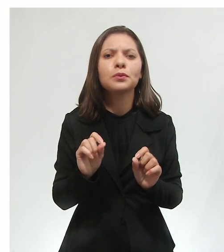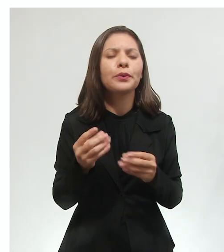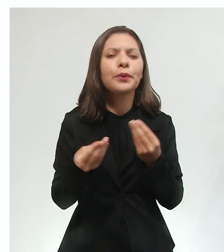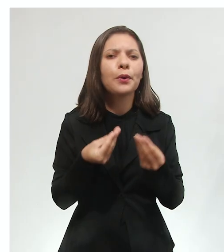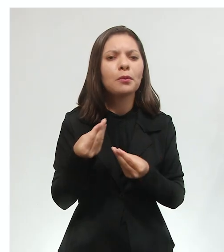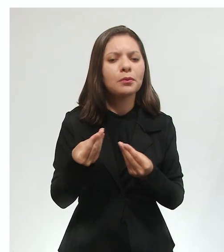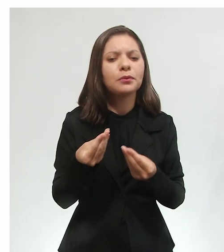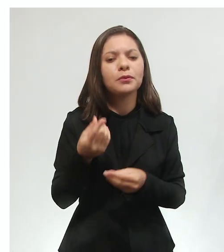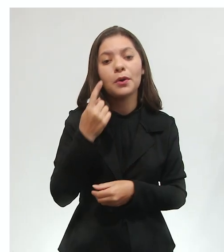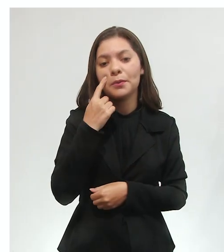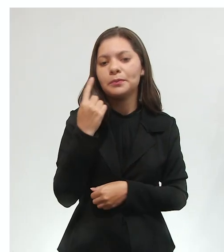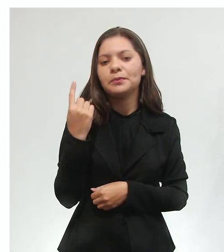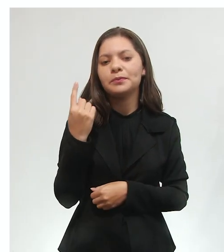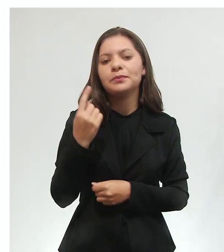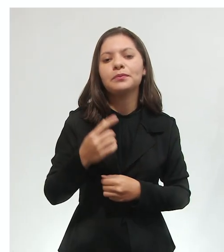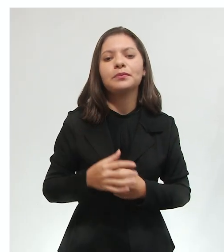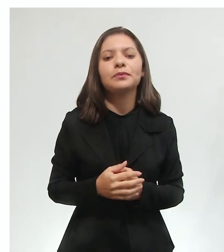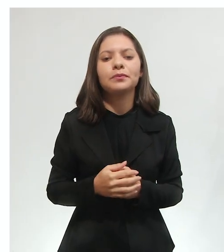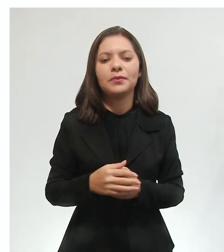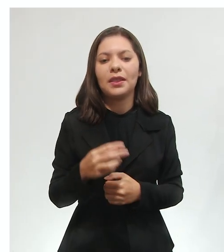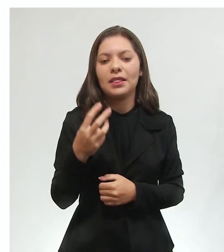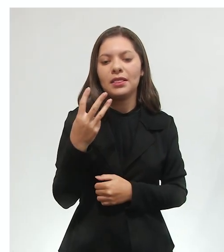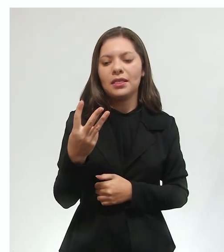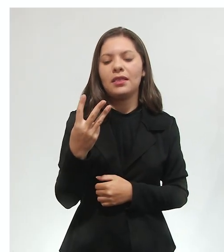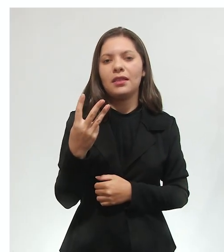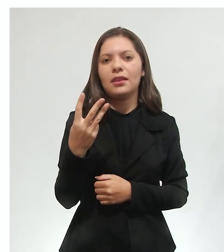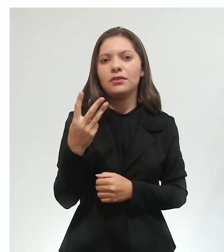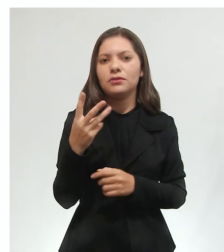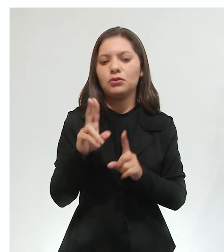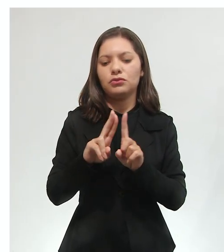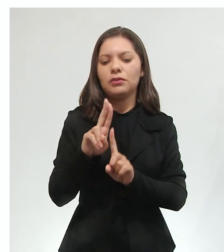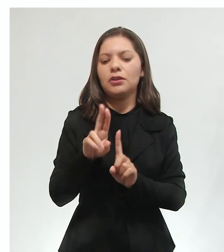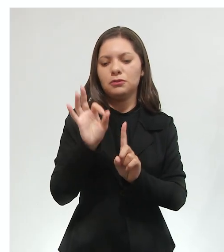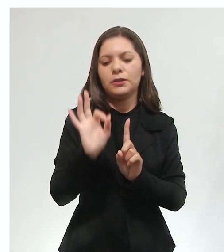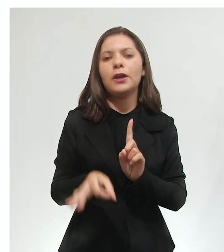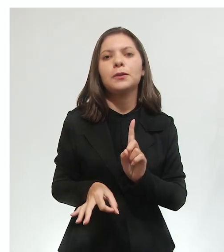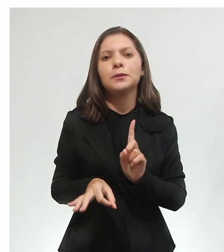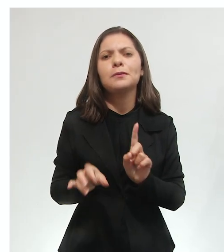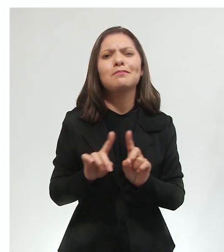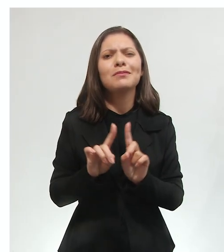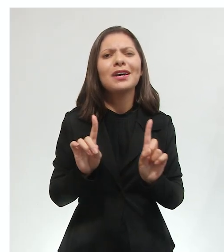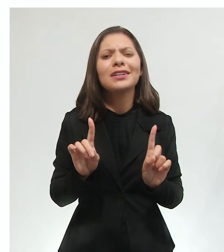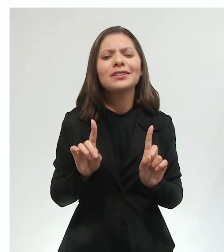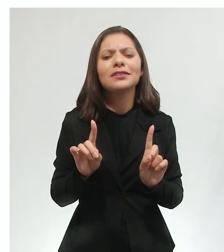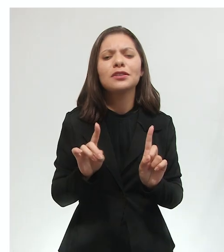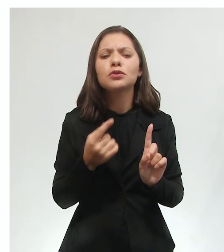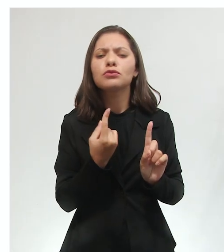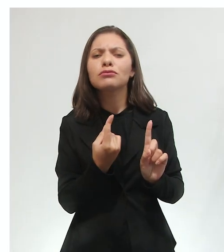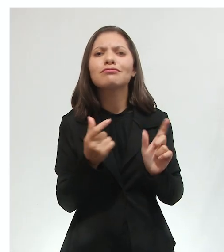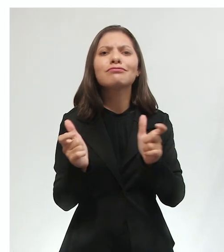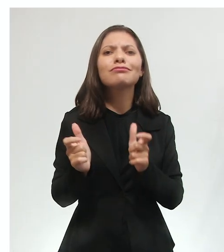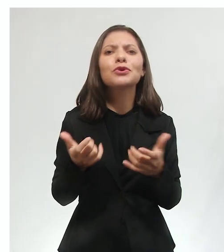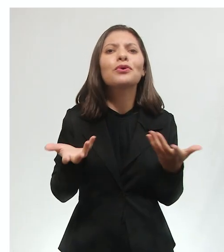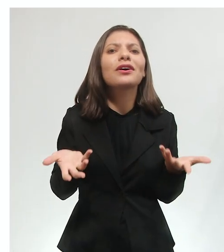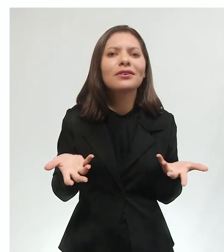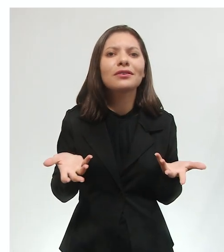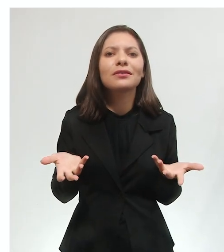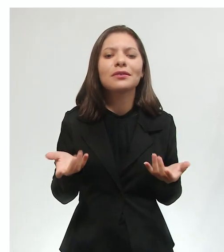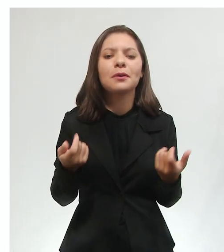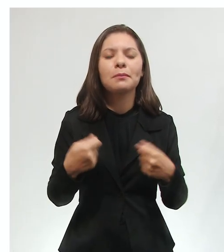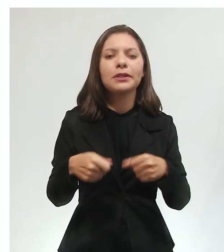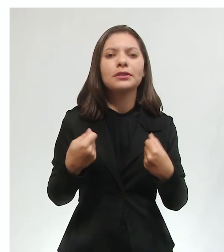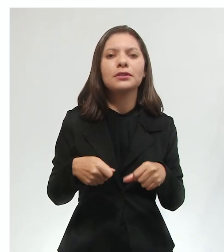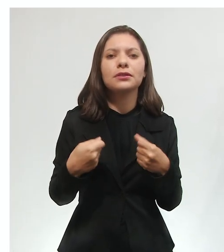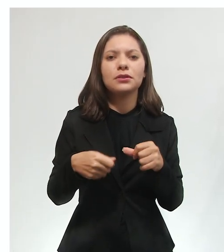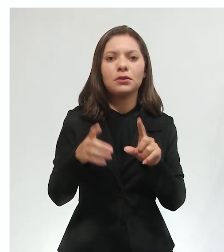debaixo daqui, olha, 3 unidades, sem problemas. Mas o que eu vou fazer? Eu vou agora ter que pegar essa dezena